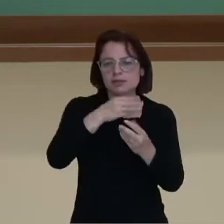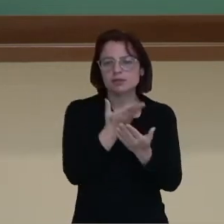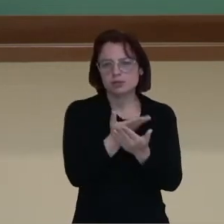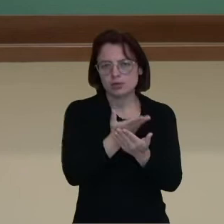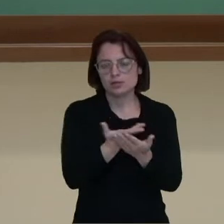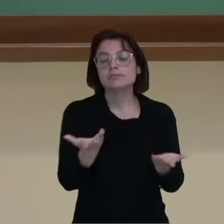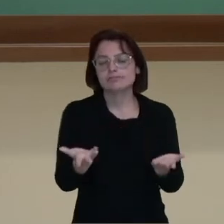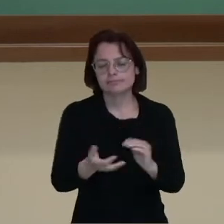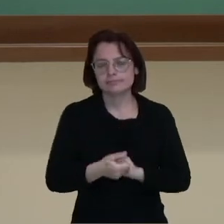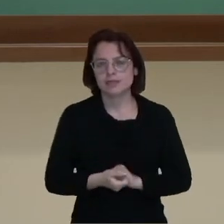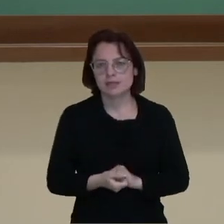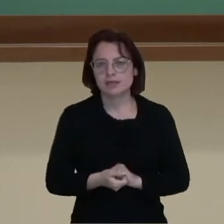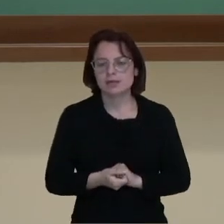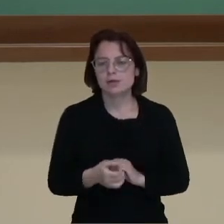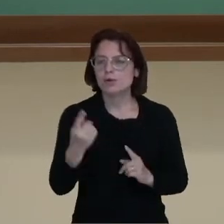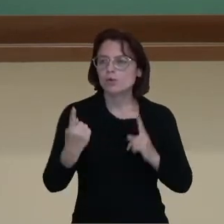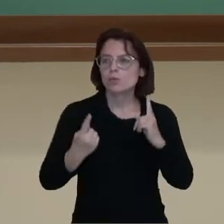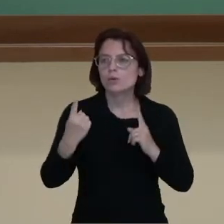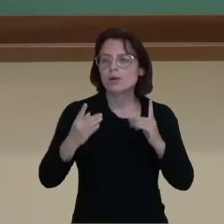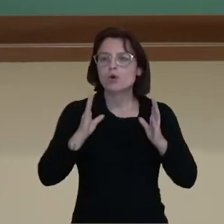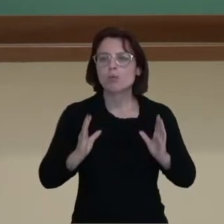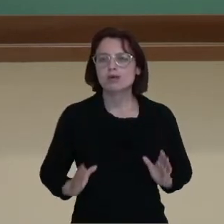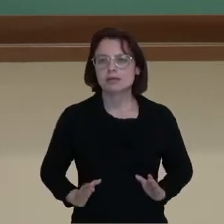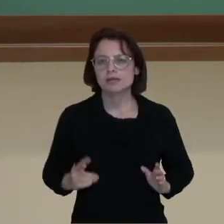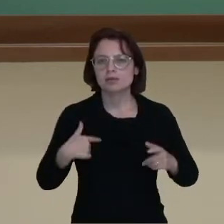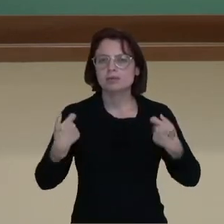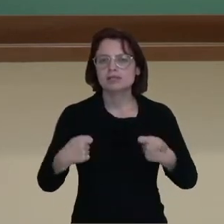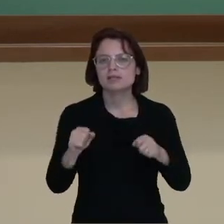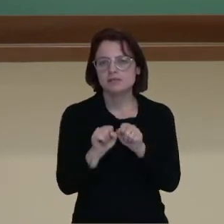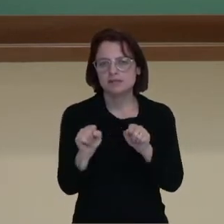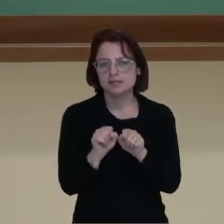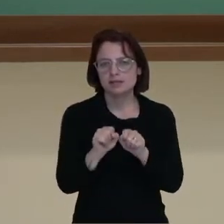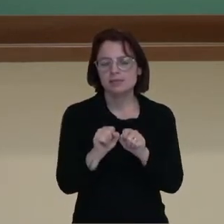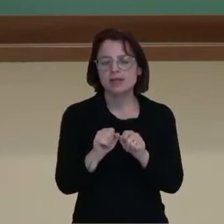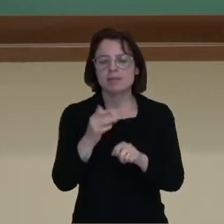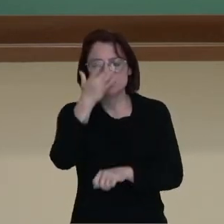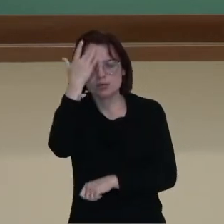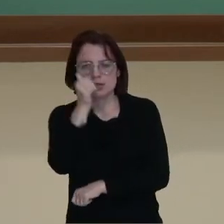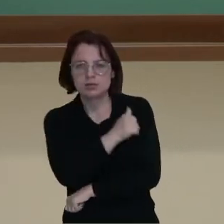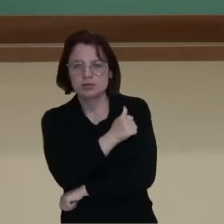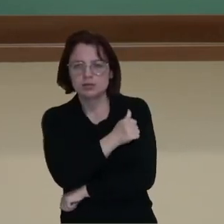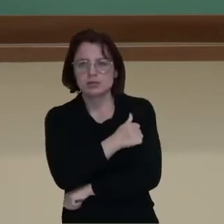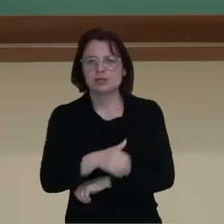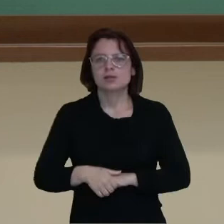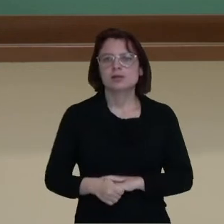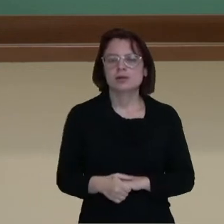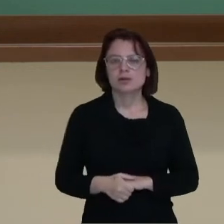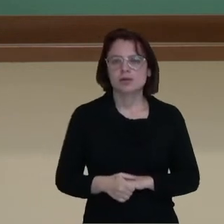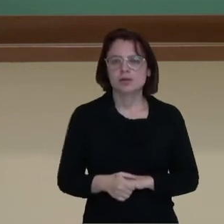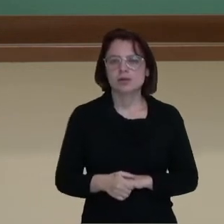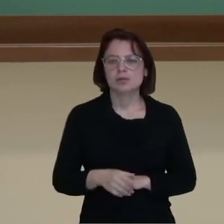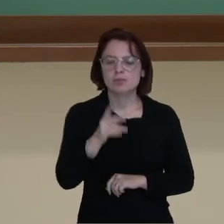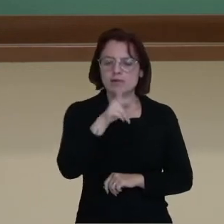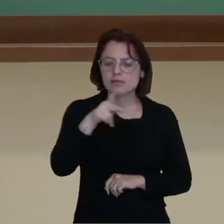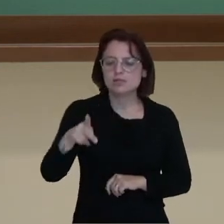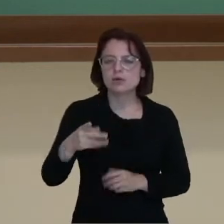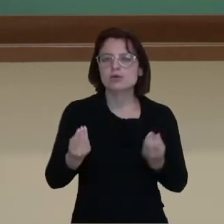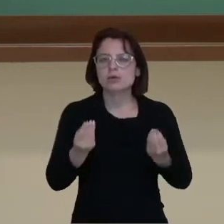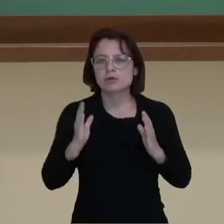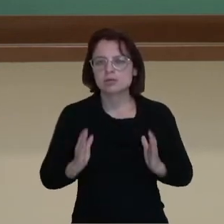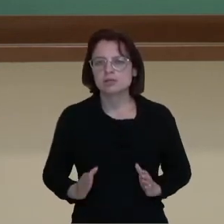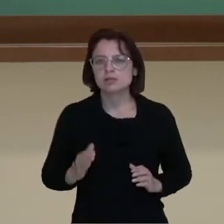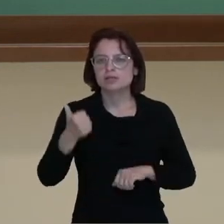de uma escola? Quais comportamentos devem ter os alunos? Quais comportamentos devem ter os professores,